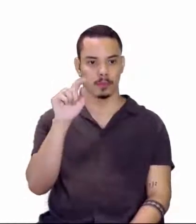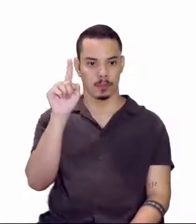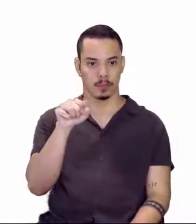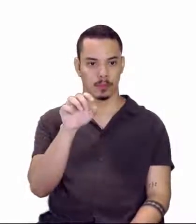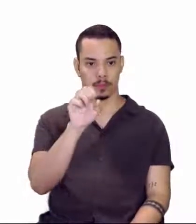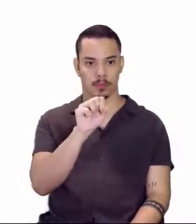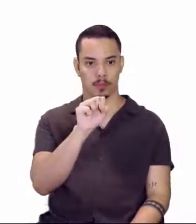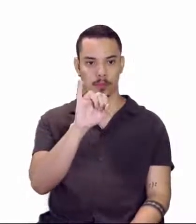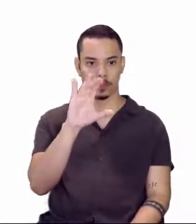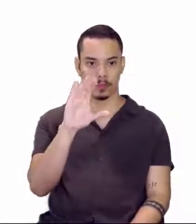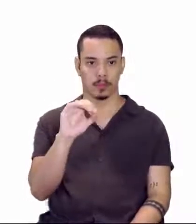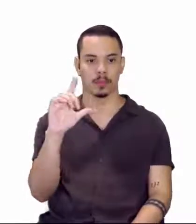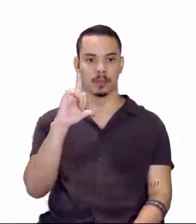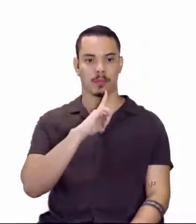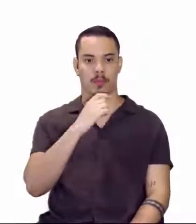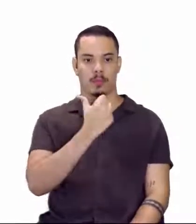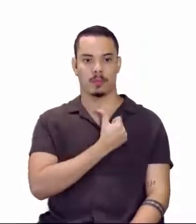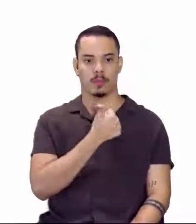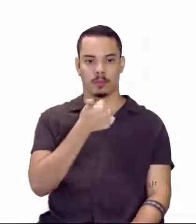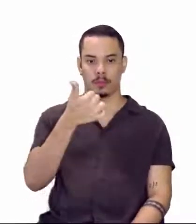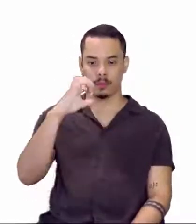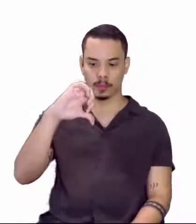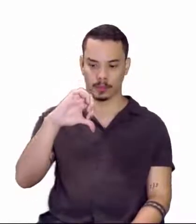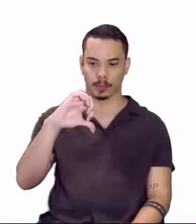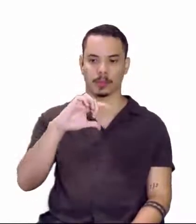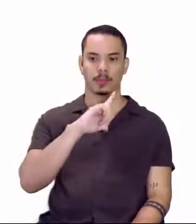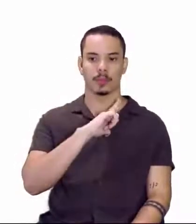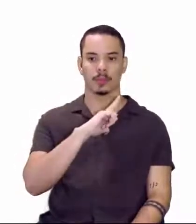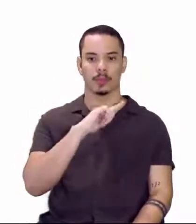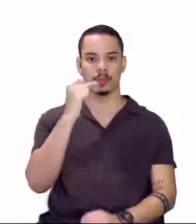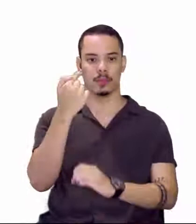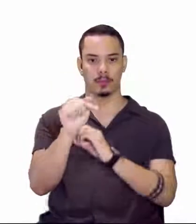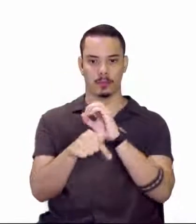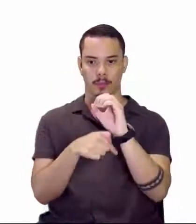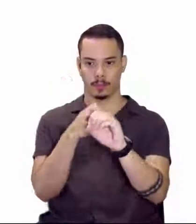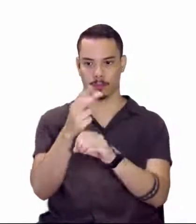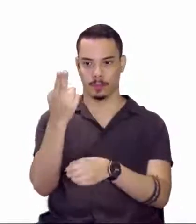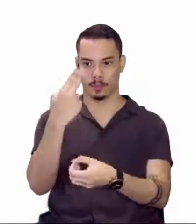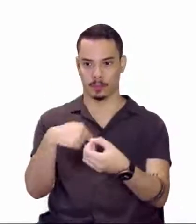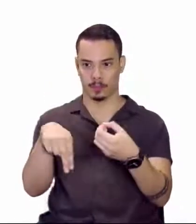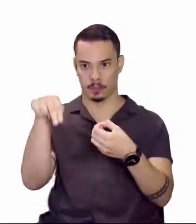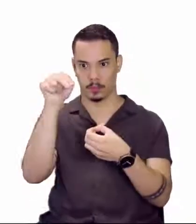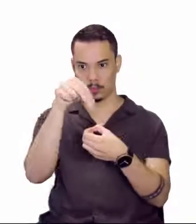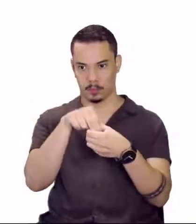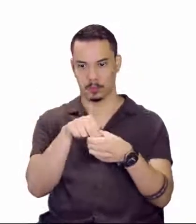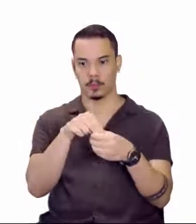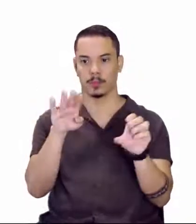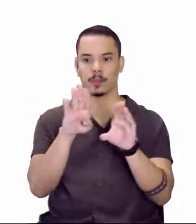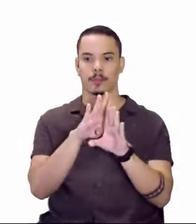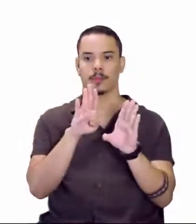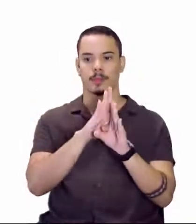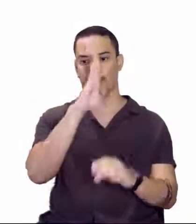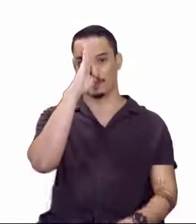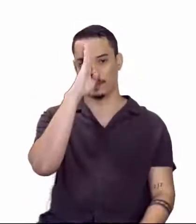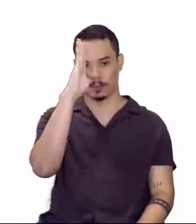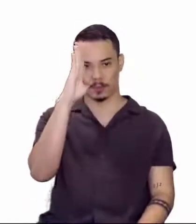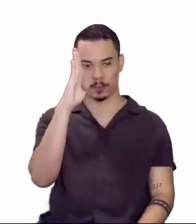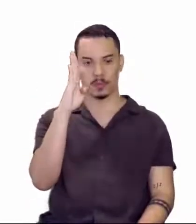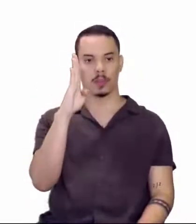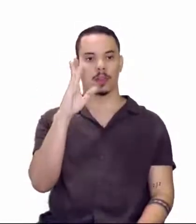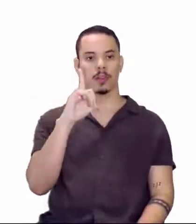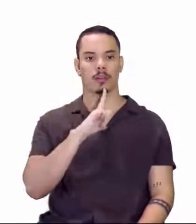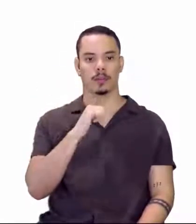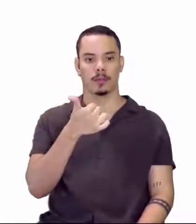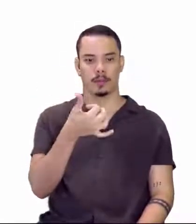que ele tem número atômico 19. Ele é um átomo neutro no estado fundamental, ele tem 19